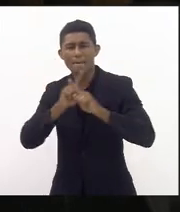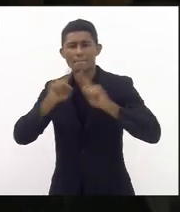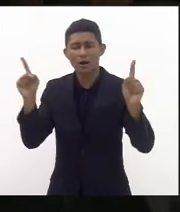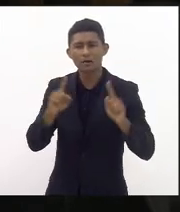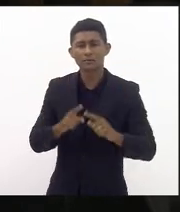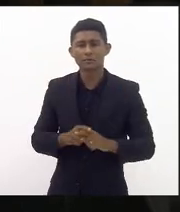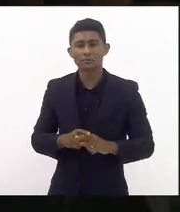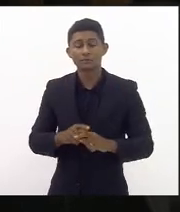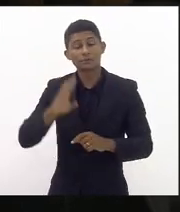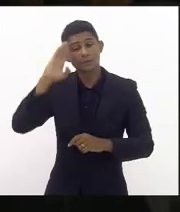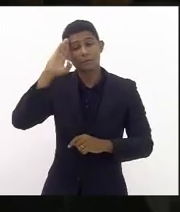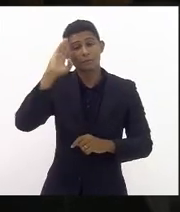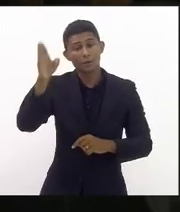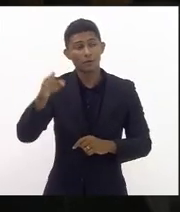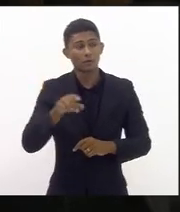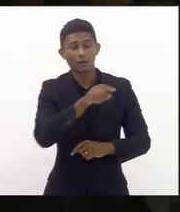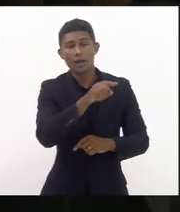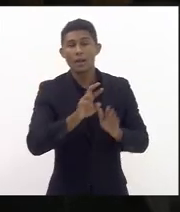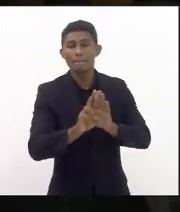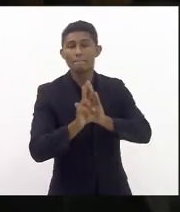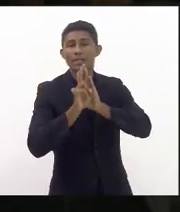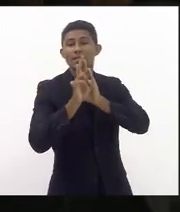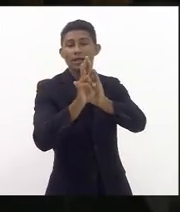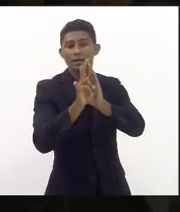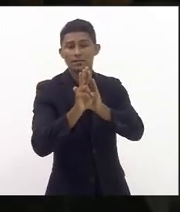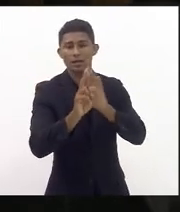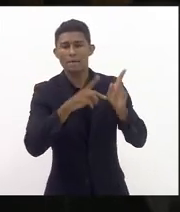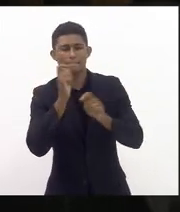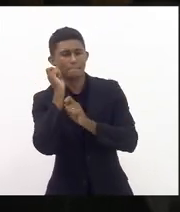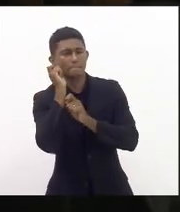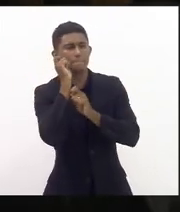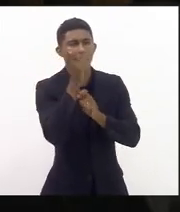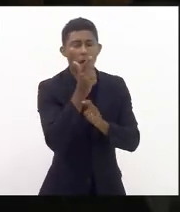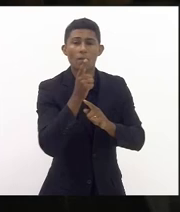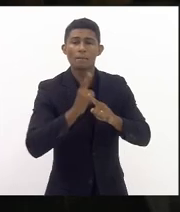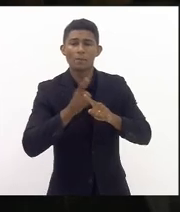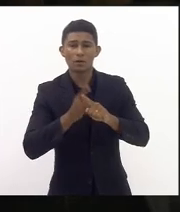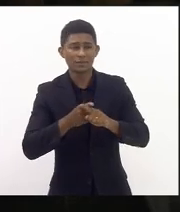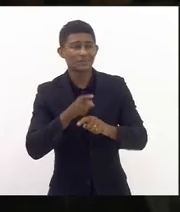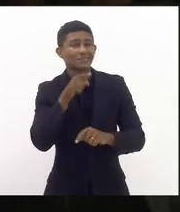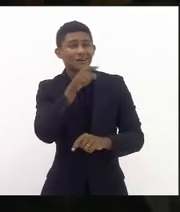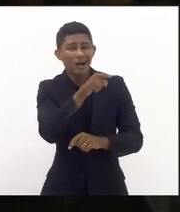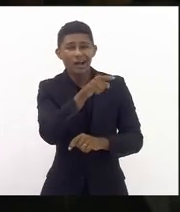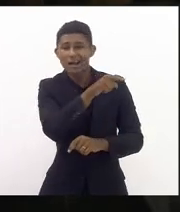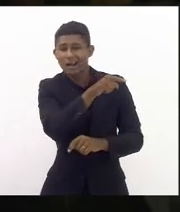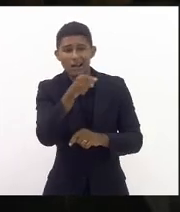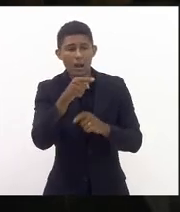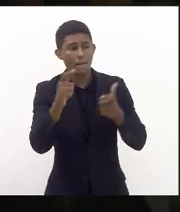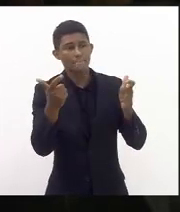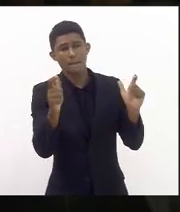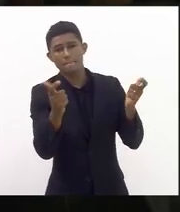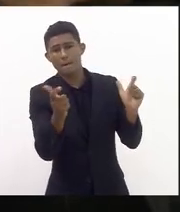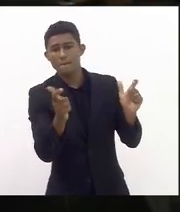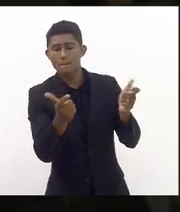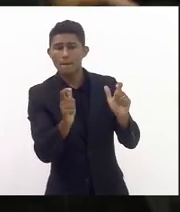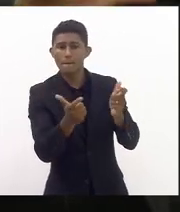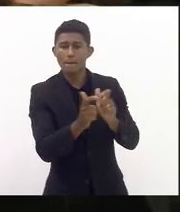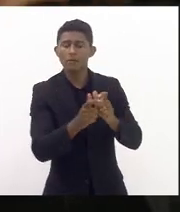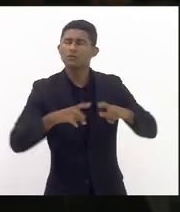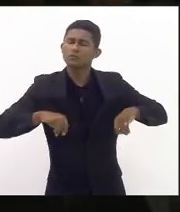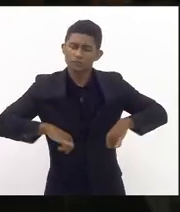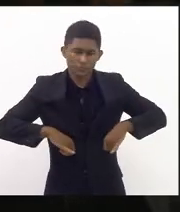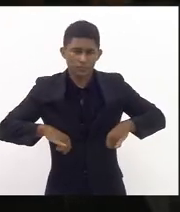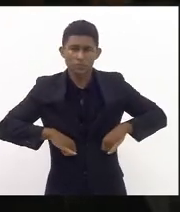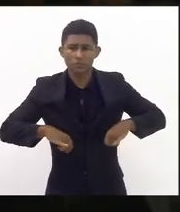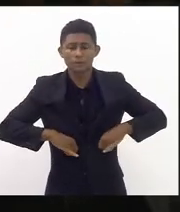principalmente a representação dos pescadores, que estão sendo dizimadas na Baía de Sepetiba, né, com